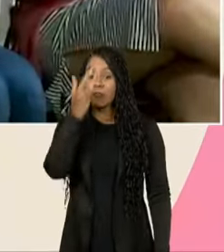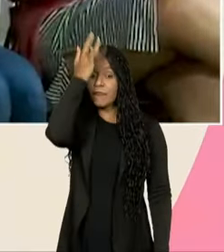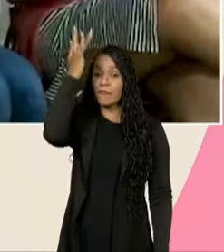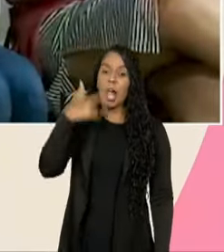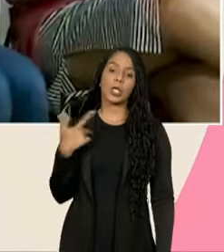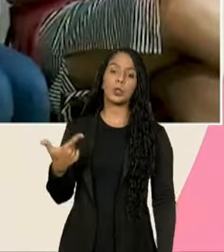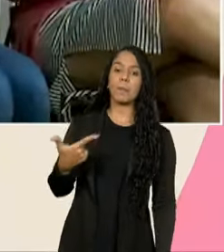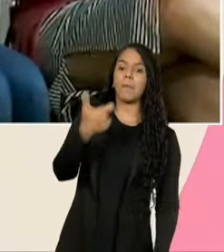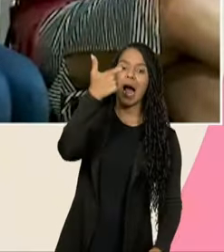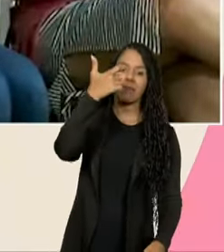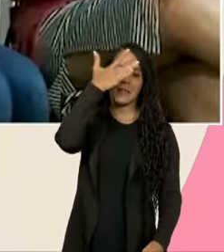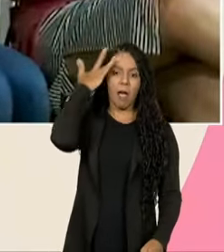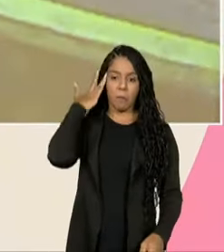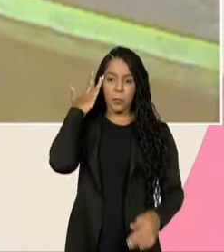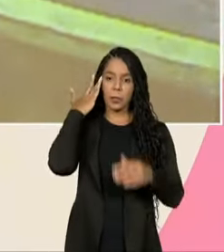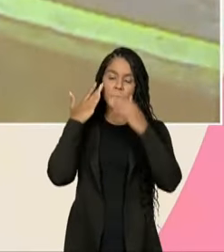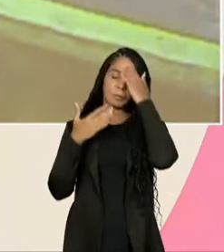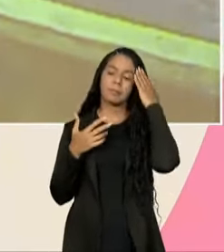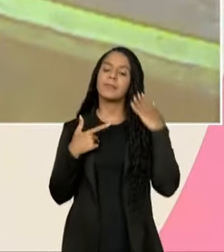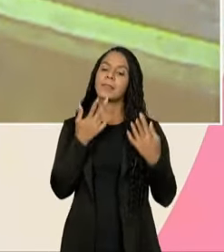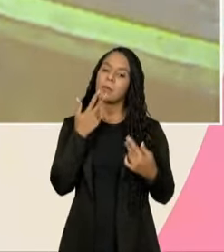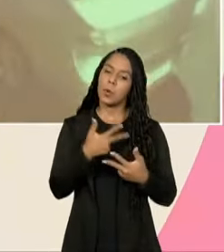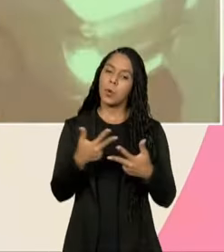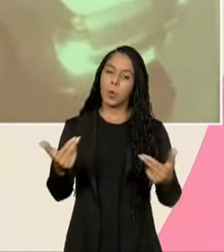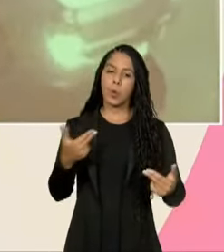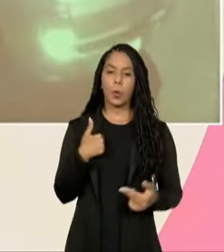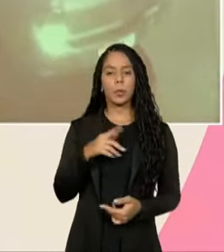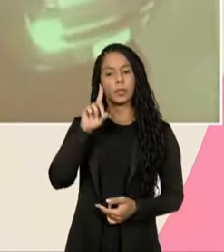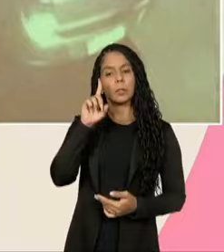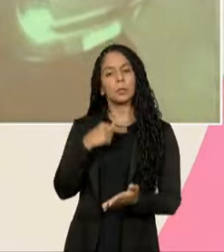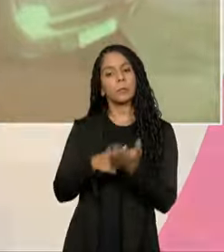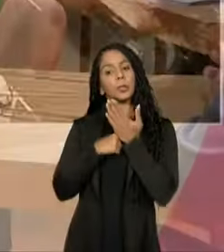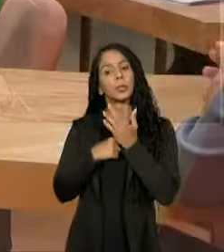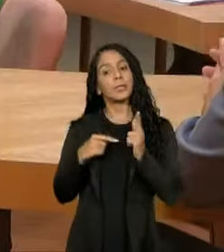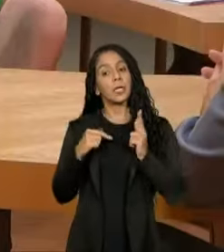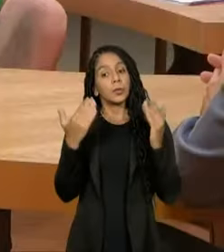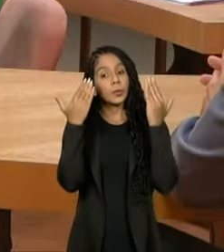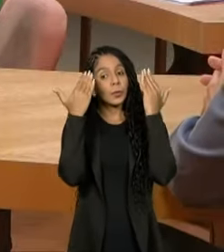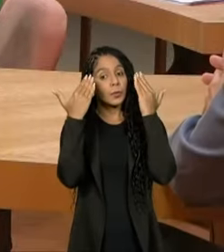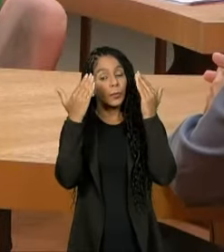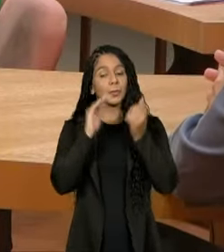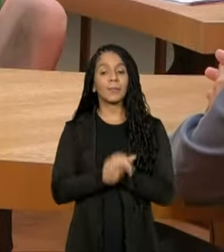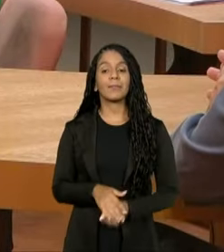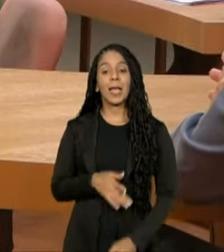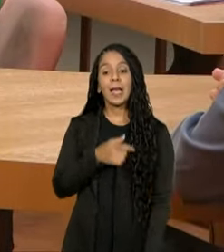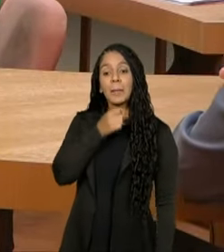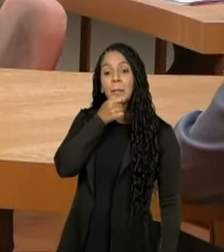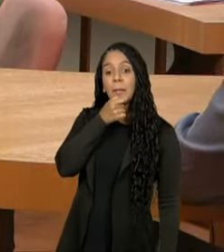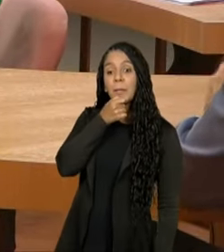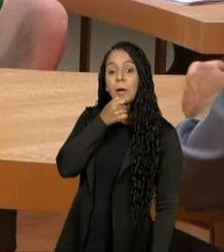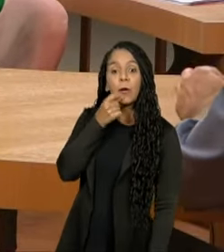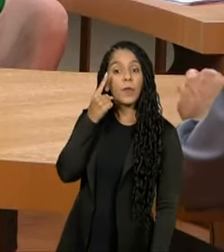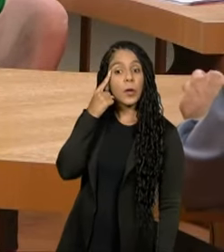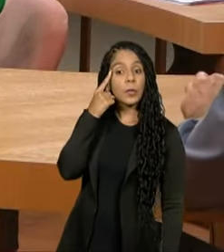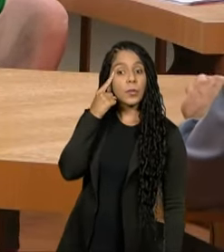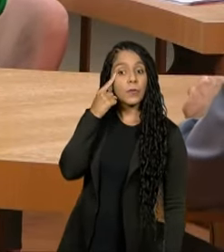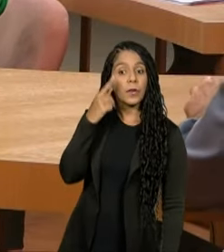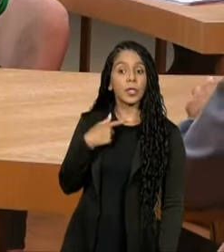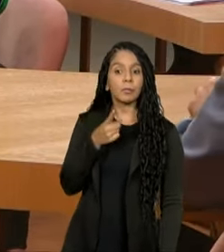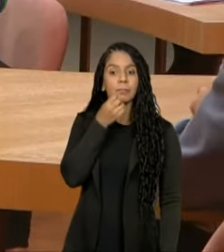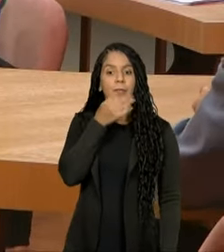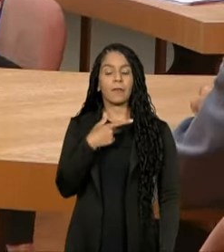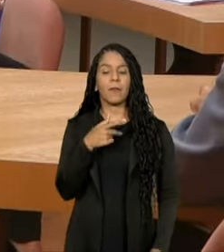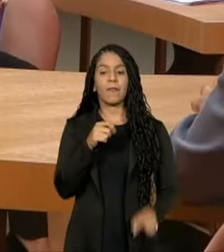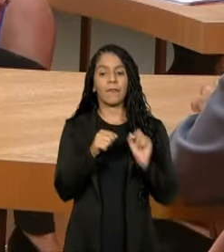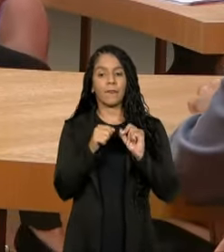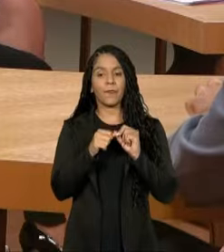alguém. Olha, a gente está com uma coisa aqui que Deus me livre e guarde, mas assim, não sei se tem alguma suspeita aqui, mas o microfone do Freixo não está funcionando. Vou fazer um break rapidinho